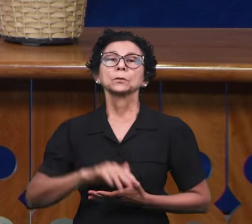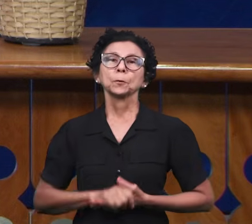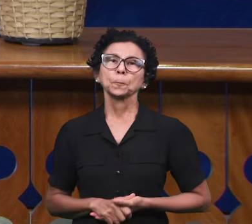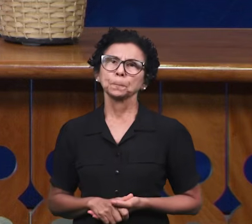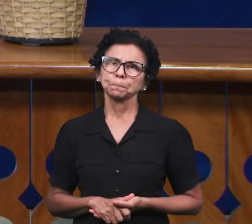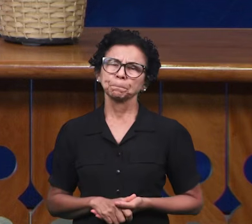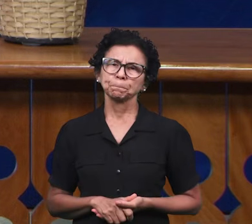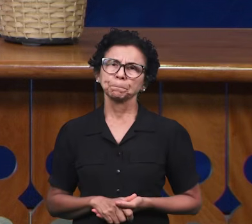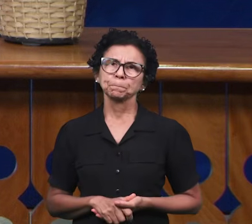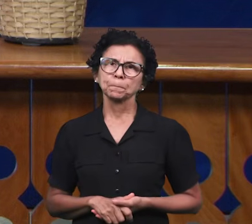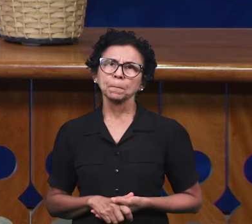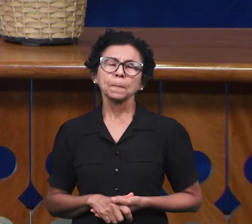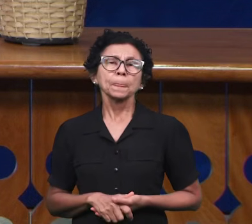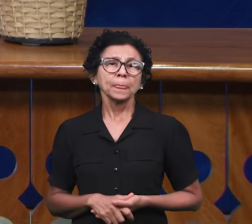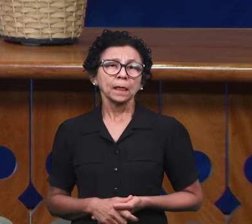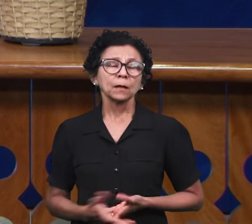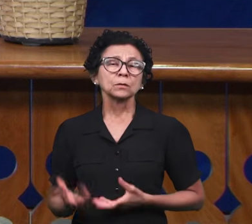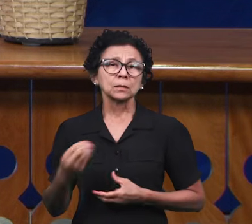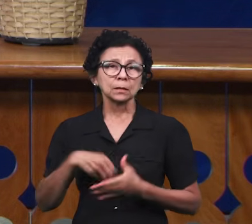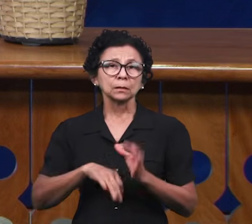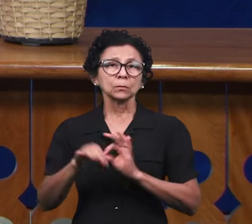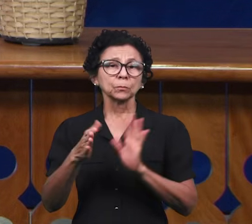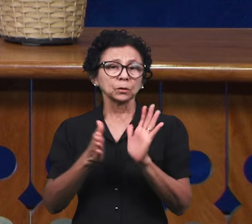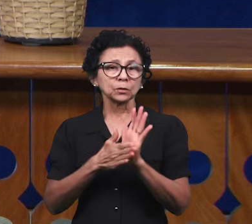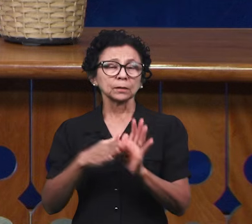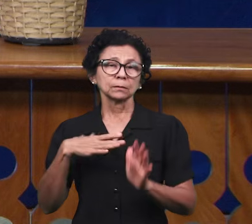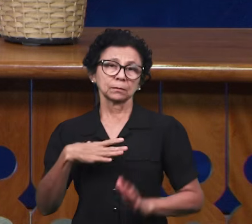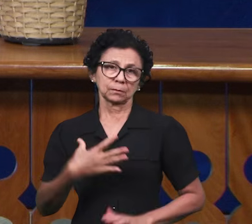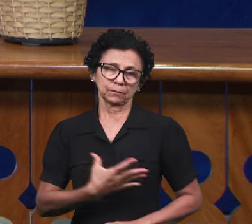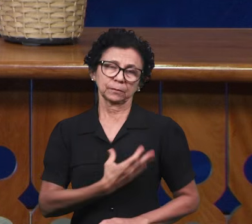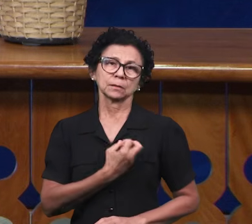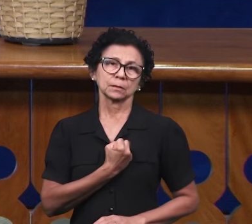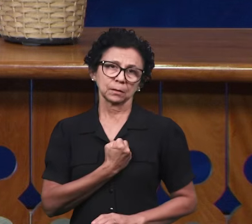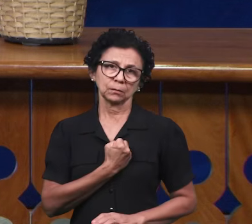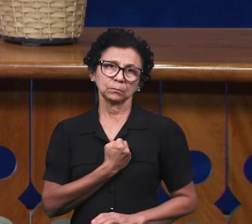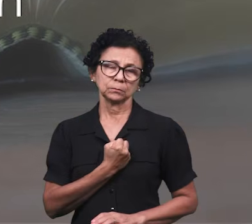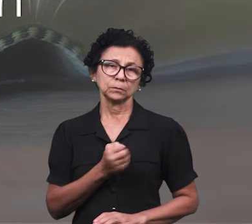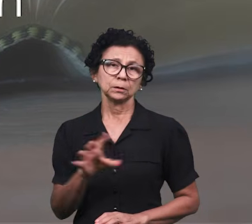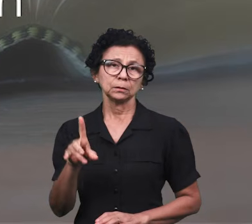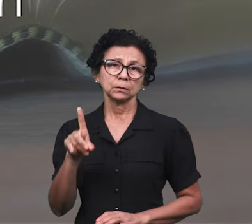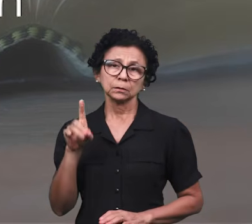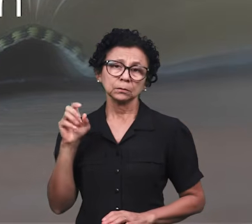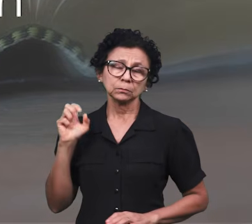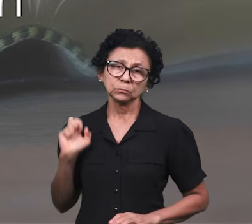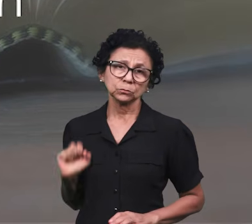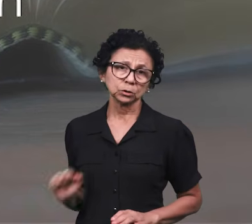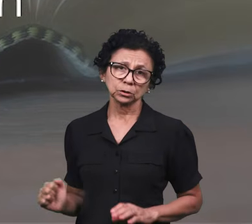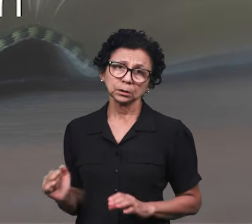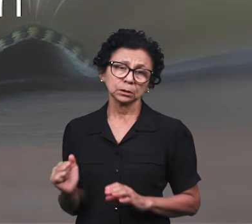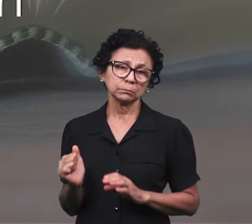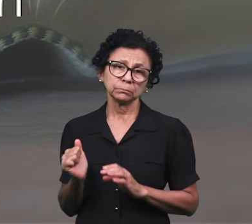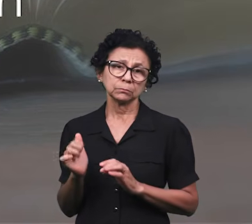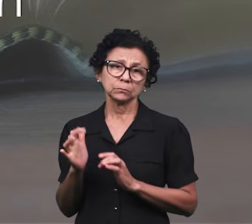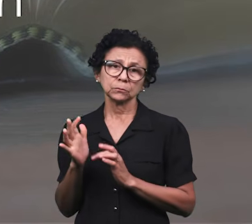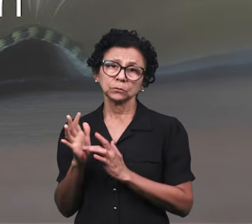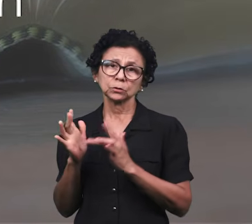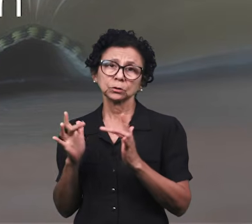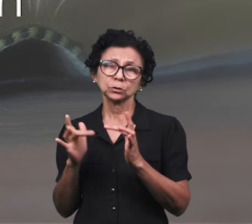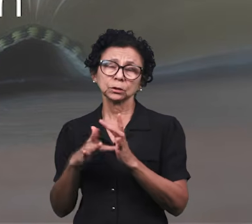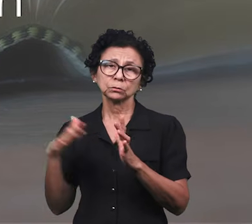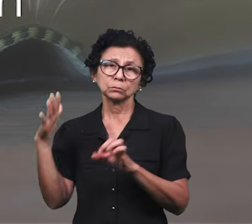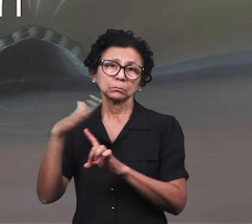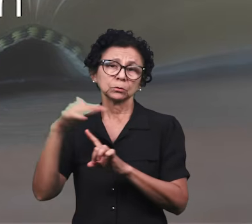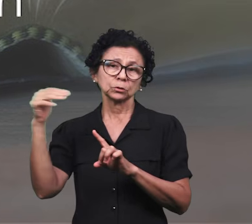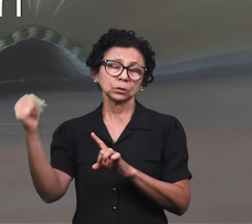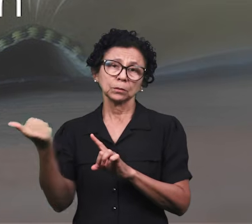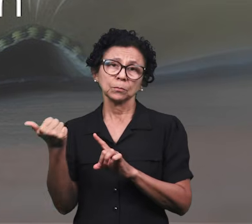de viver o projeto de salvação que Jesus nos apresentou quando Ele nos encontra, né? Quando temos um encontro